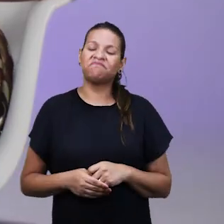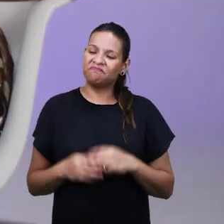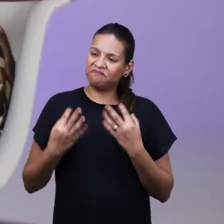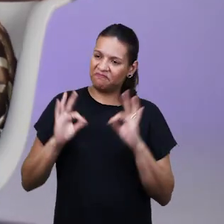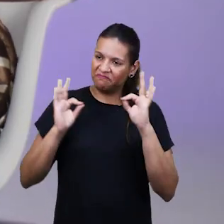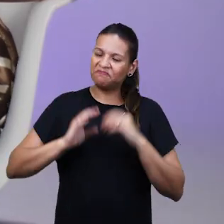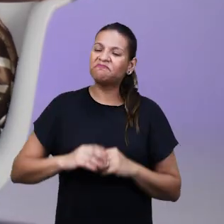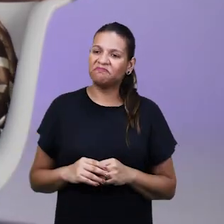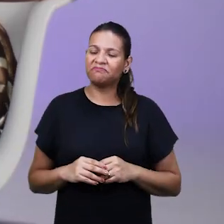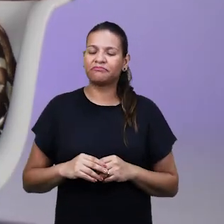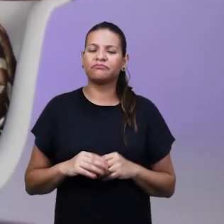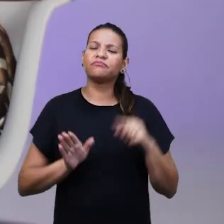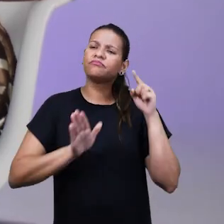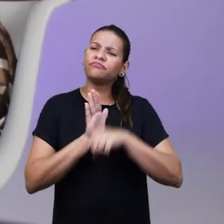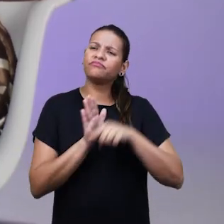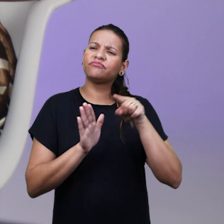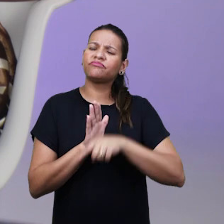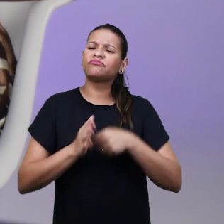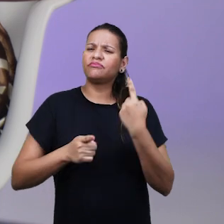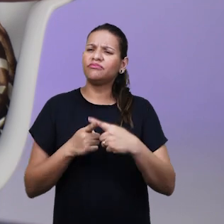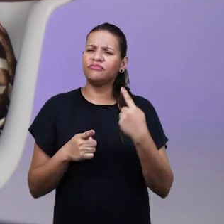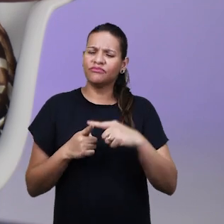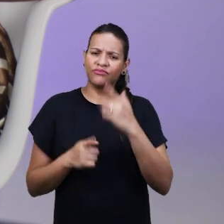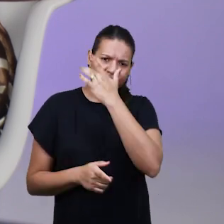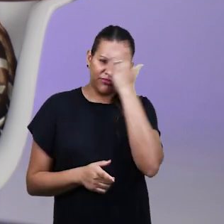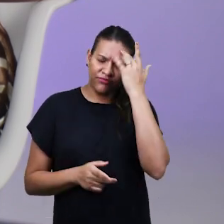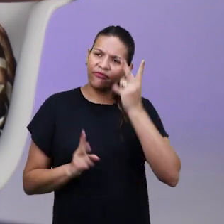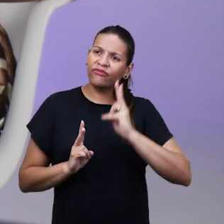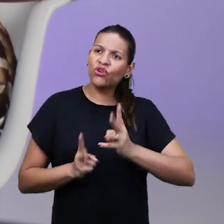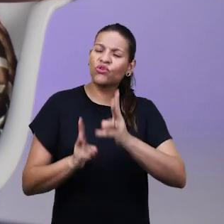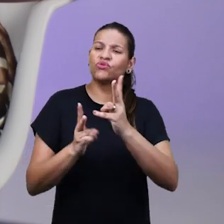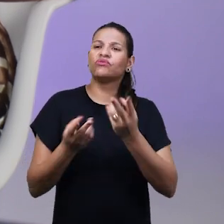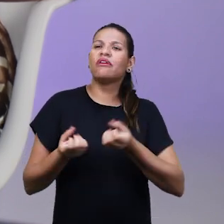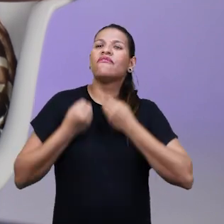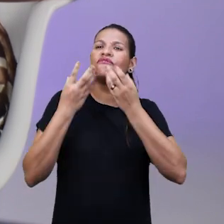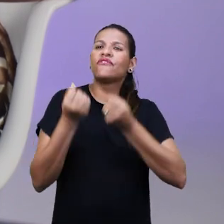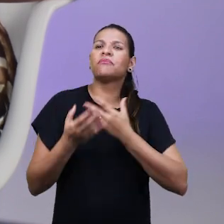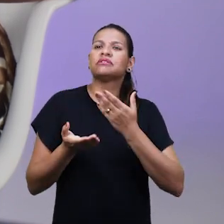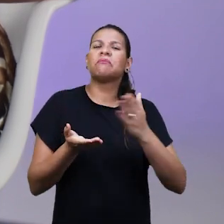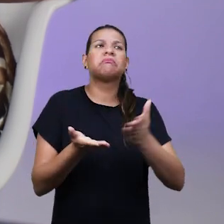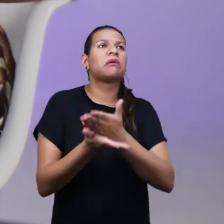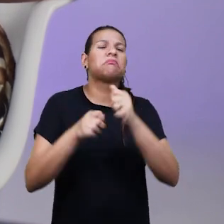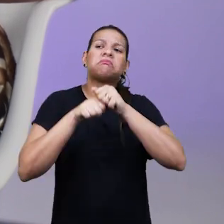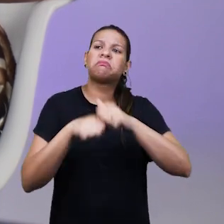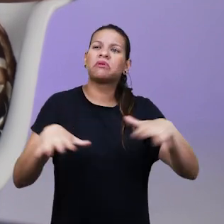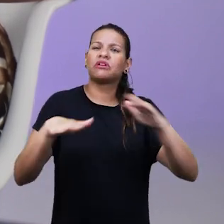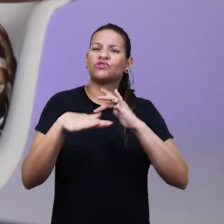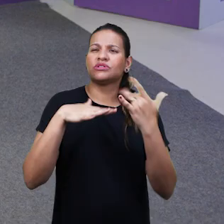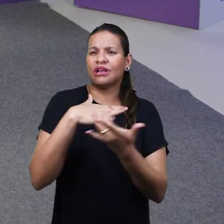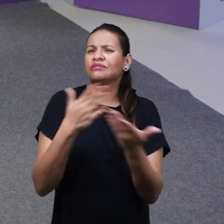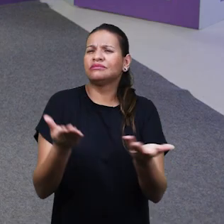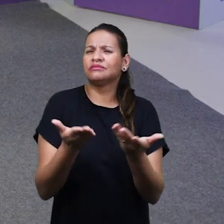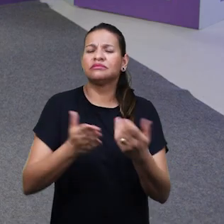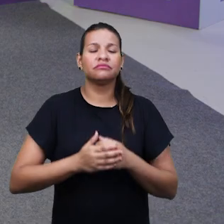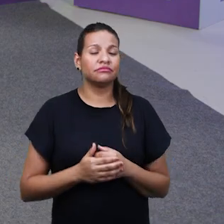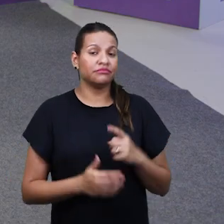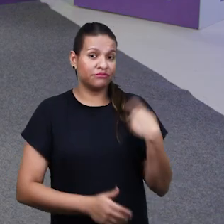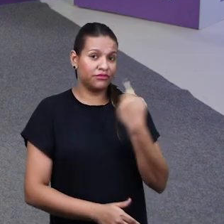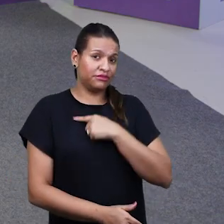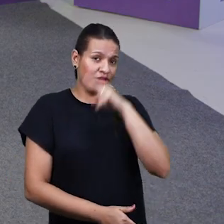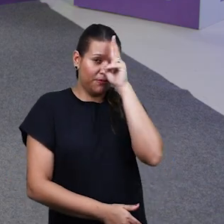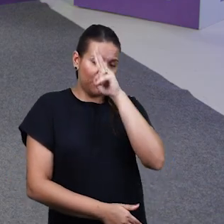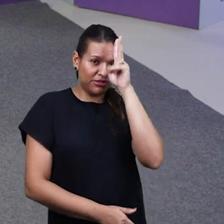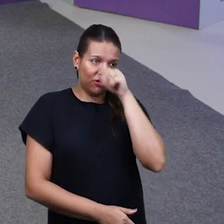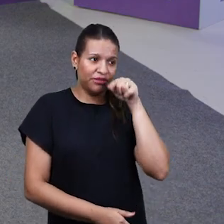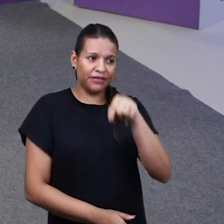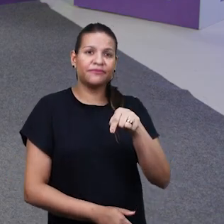Perfeito. E assim, mas por que as pessoas continuam a compartilhar essas desinformações nas redes sociais? Isso é importante a gente